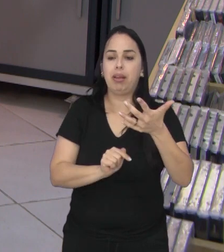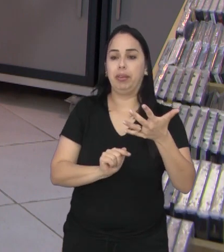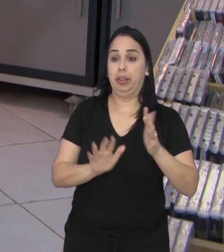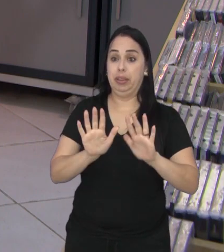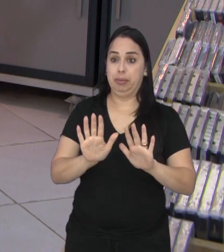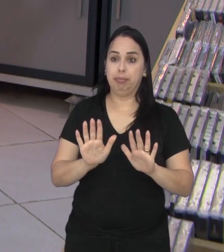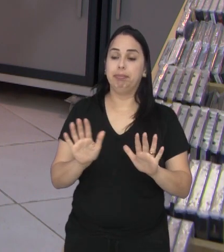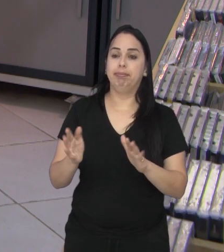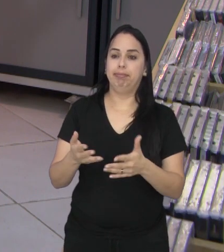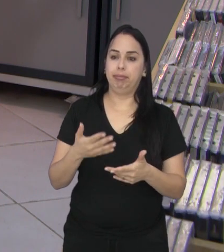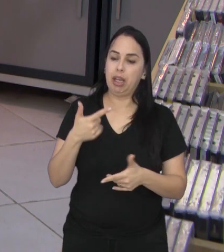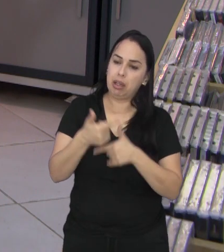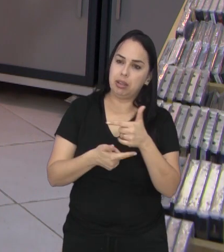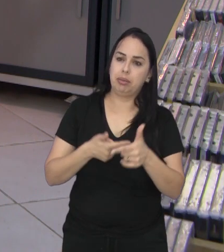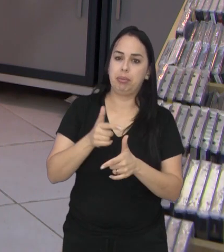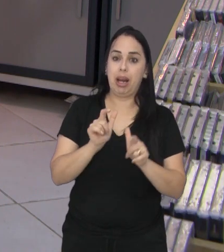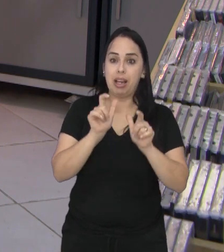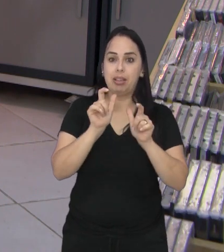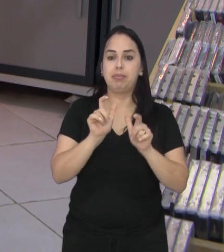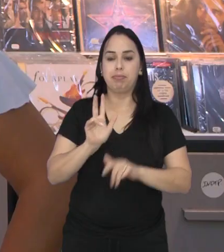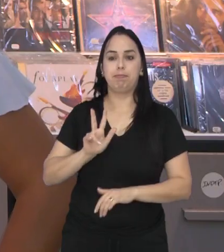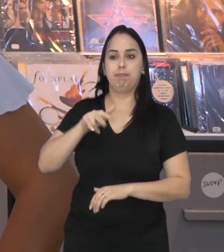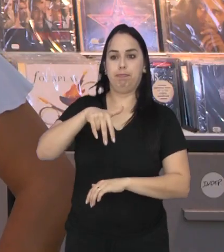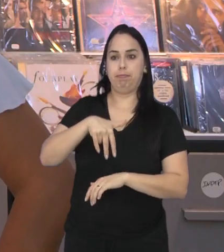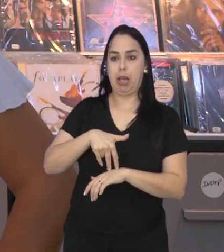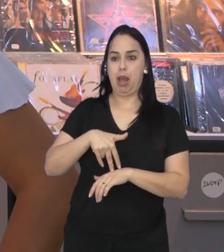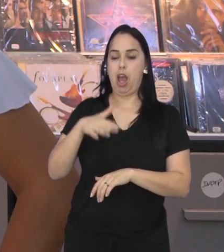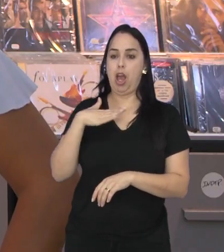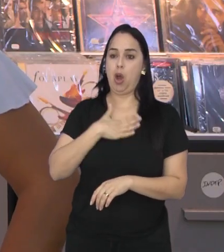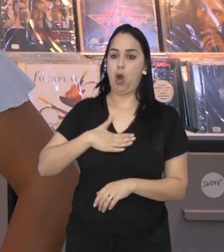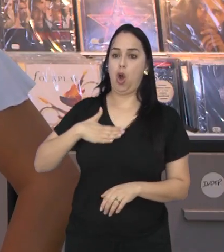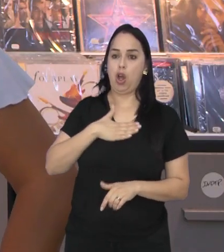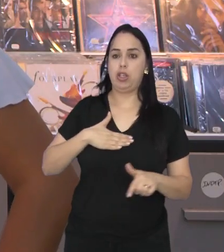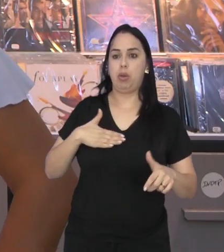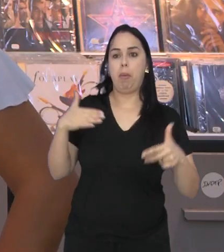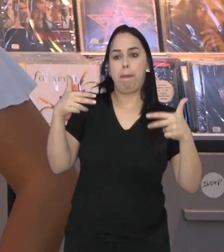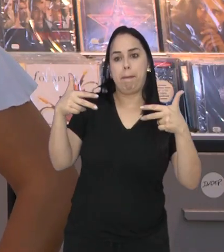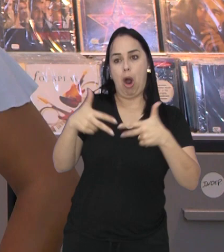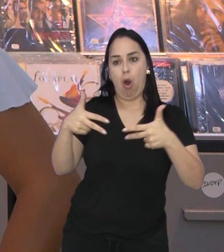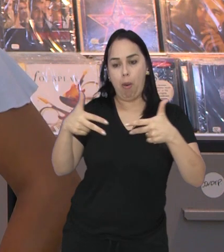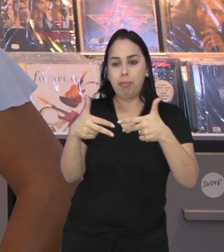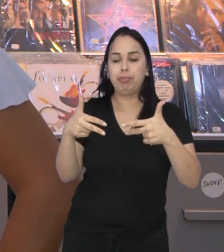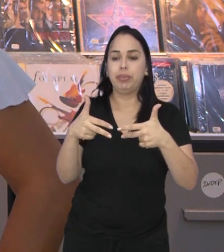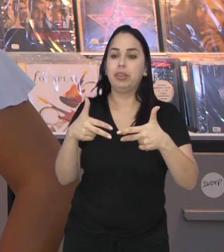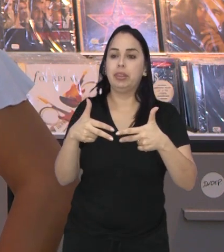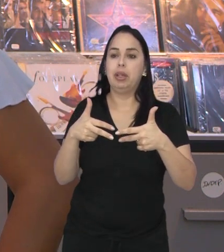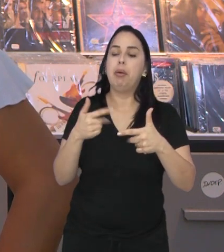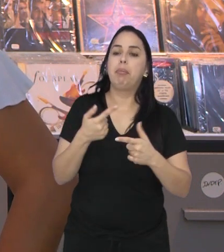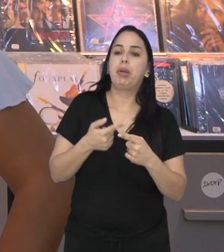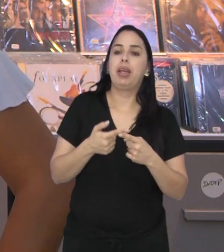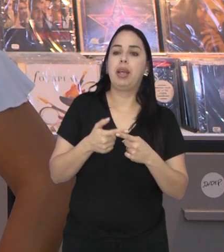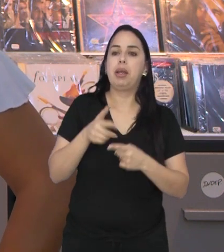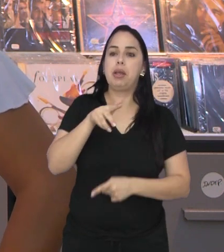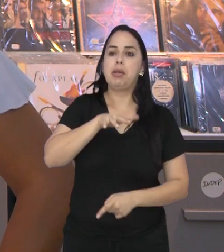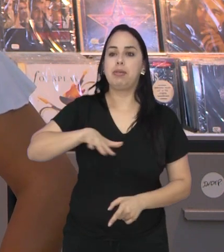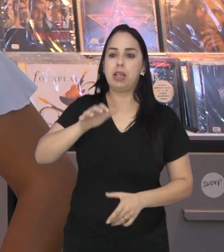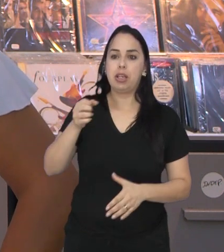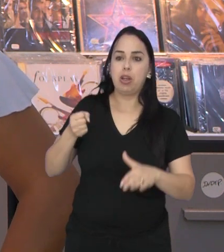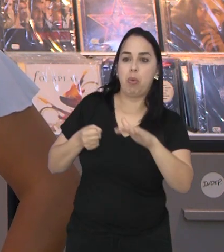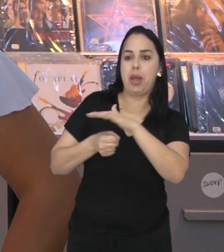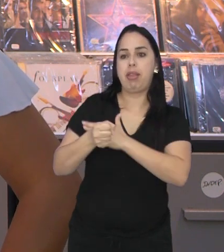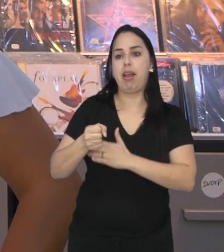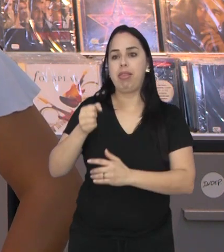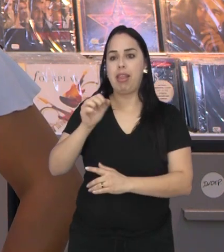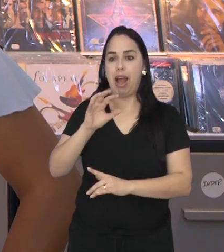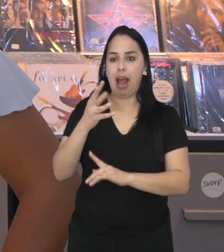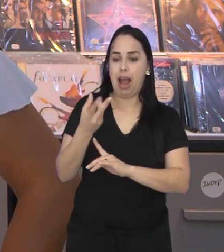assim, o meu local de fala mesmo é o movimento hip hop, né? Que foi através desse movimento que eu me ingressei nas